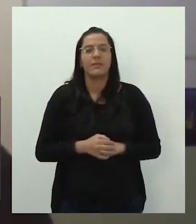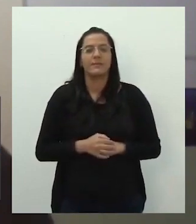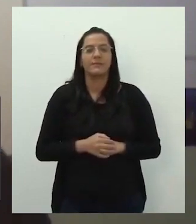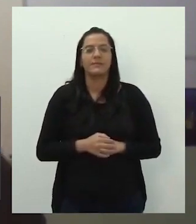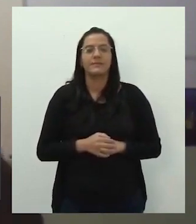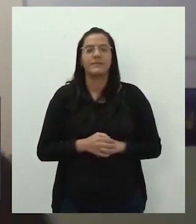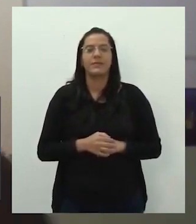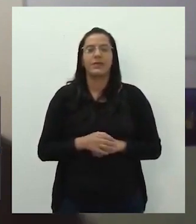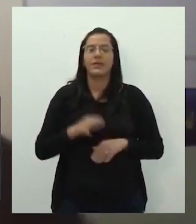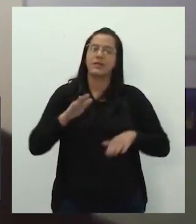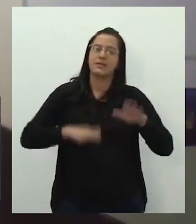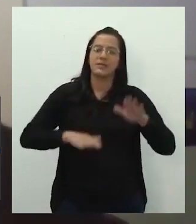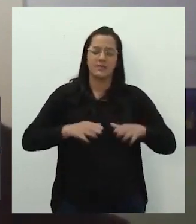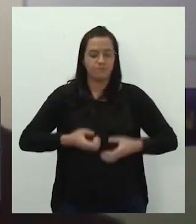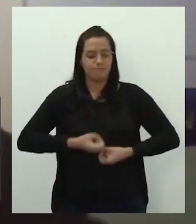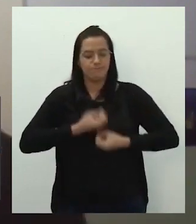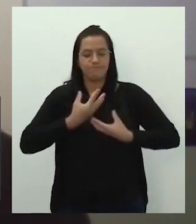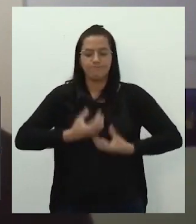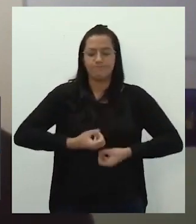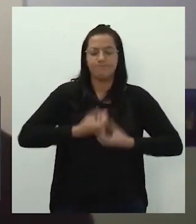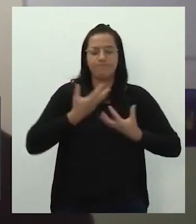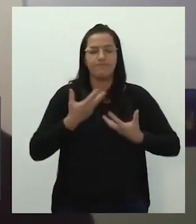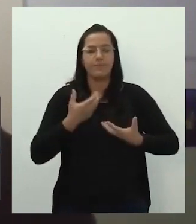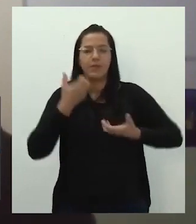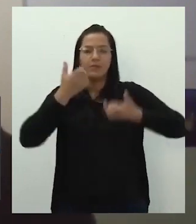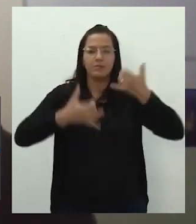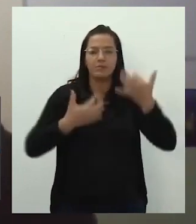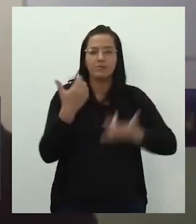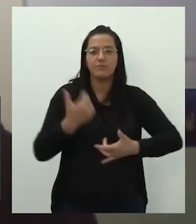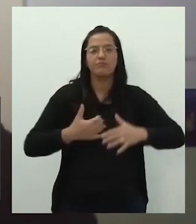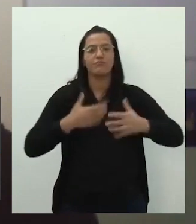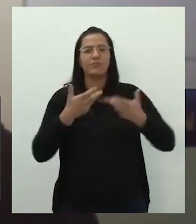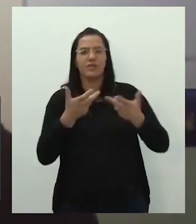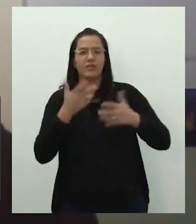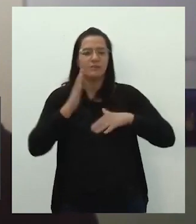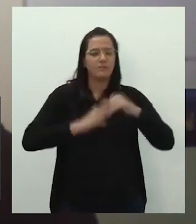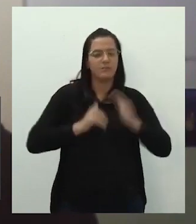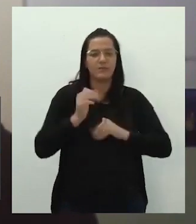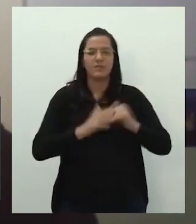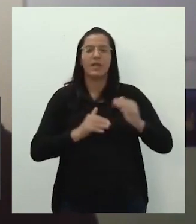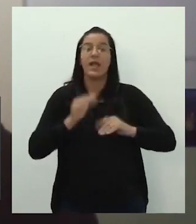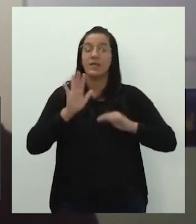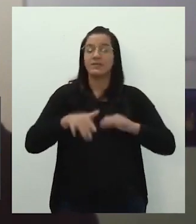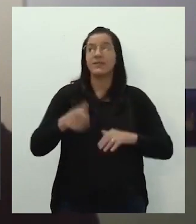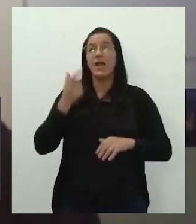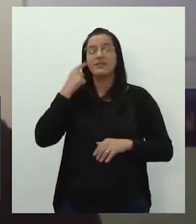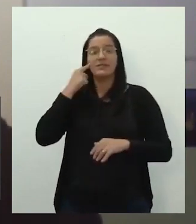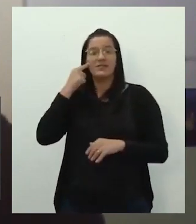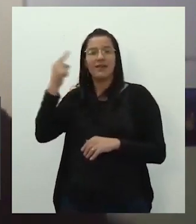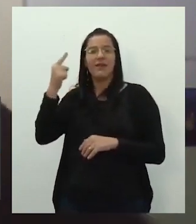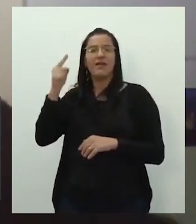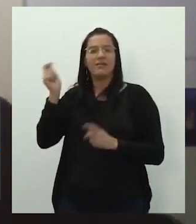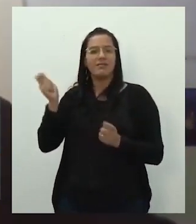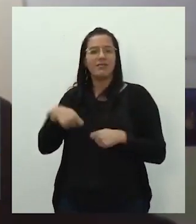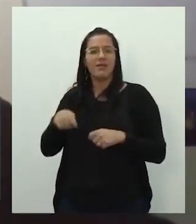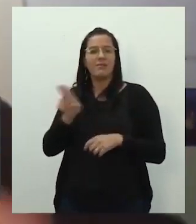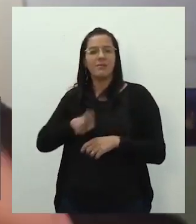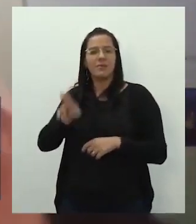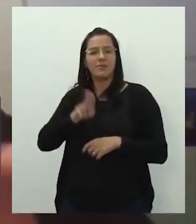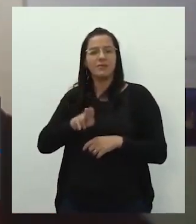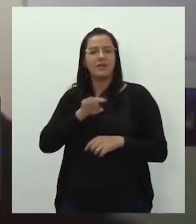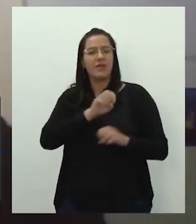se expressando, procurando a melhor forma de trabalhar essa habilidade, às vezes a gente enxerga que cabe numa aula, mas para não ficar